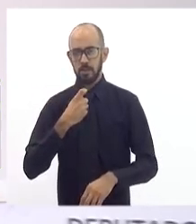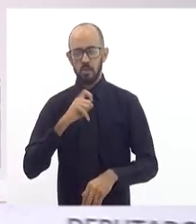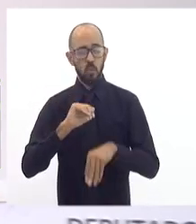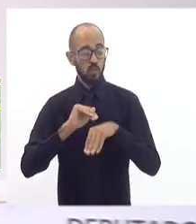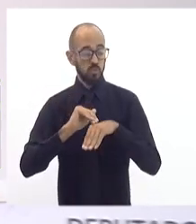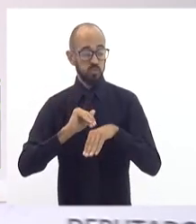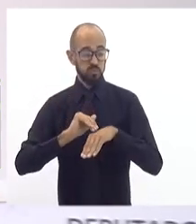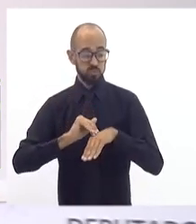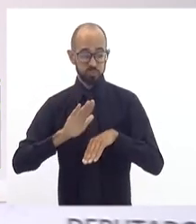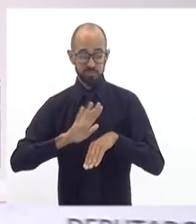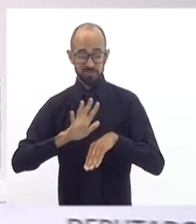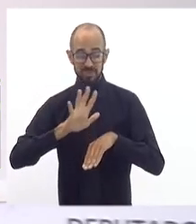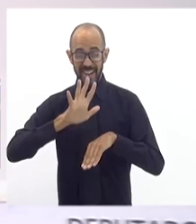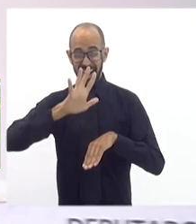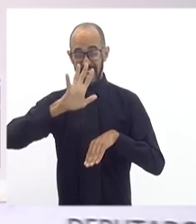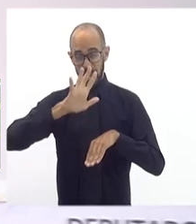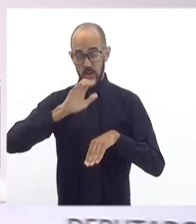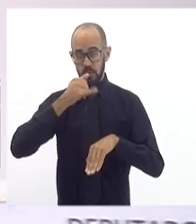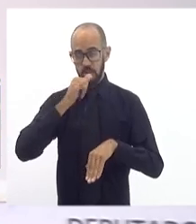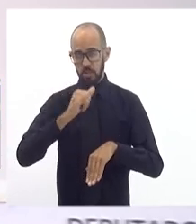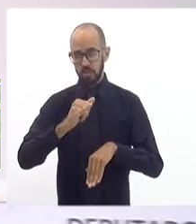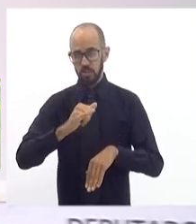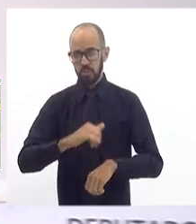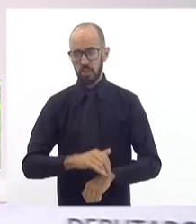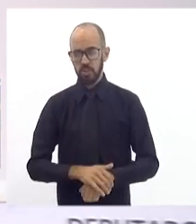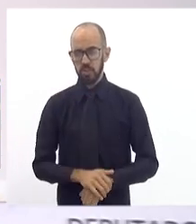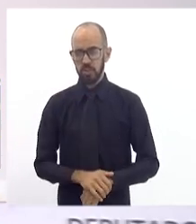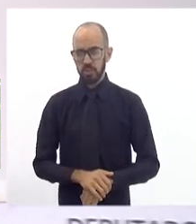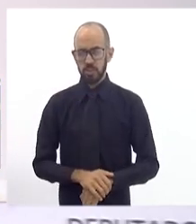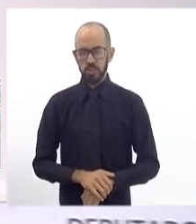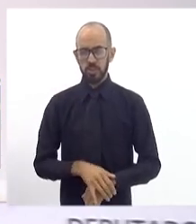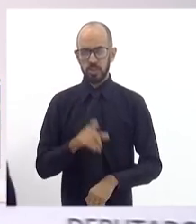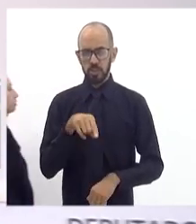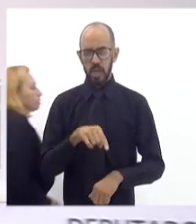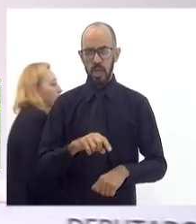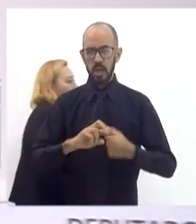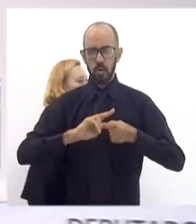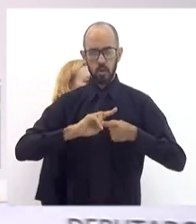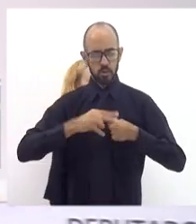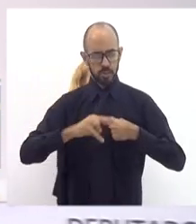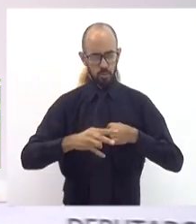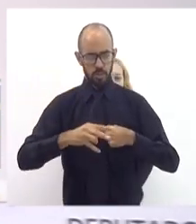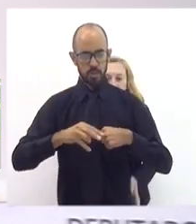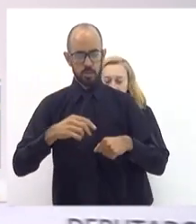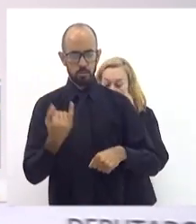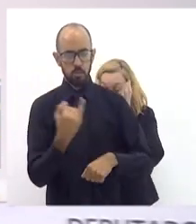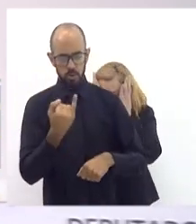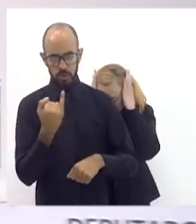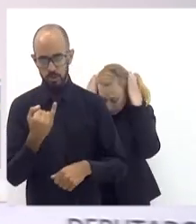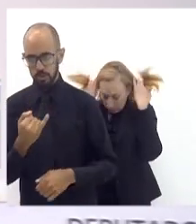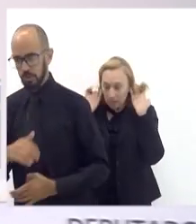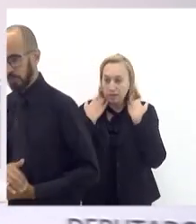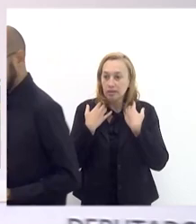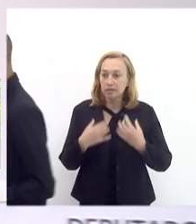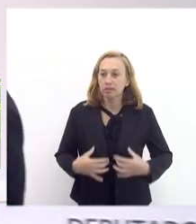altíssimo custo da energia O que é um dos fatores mais significativos